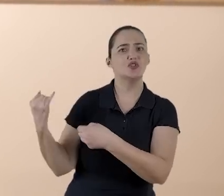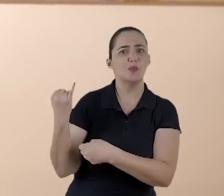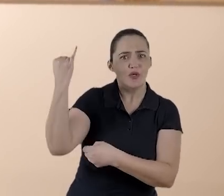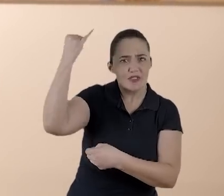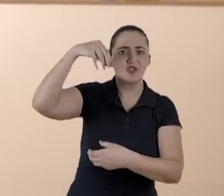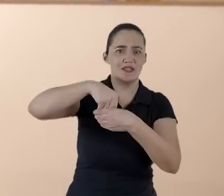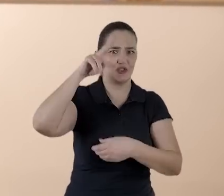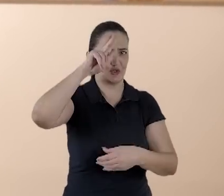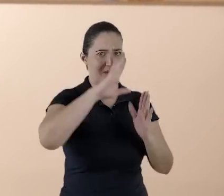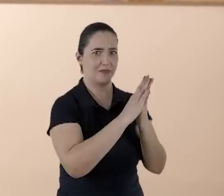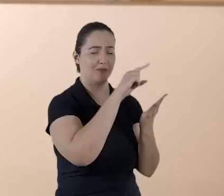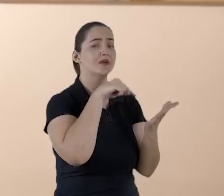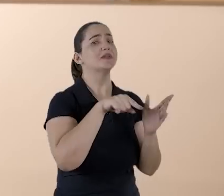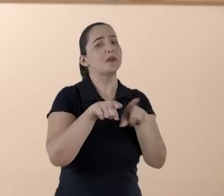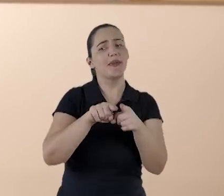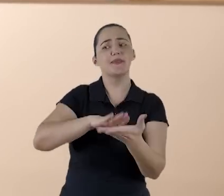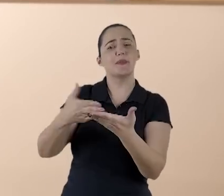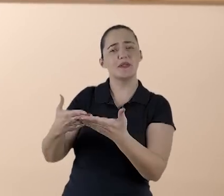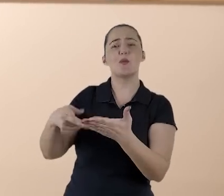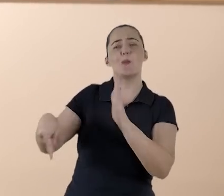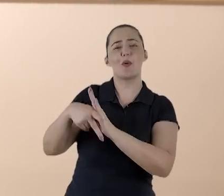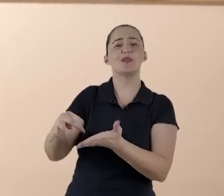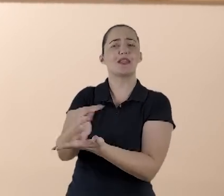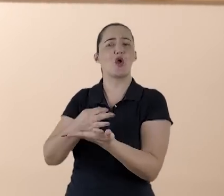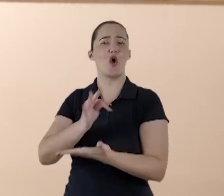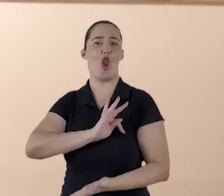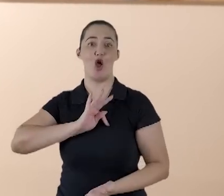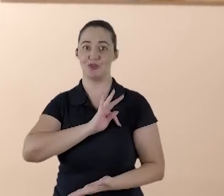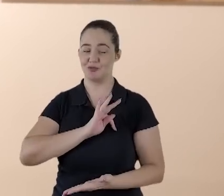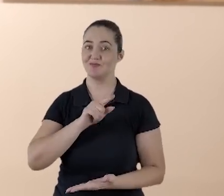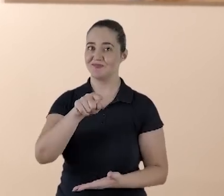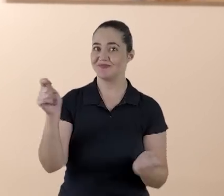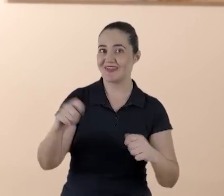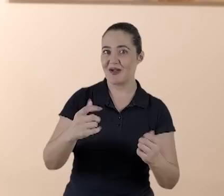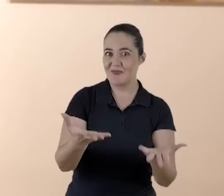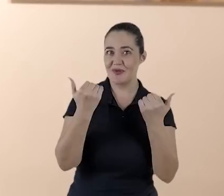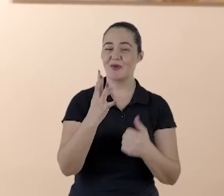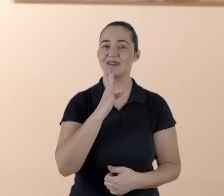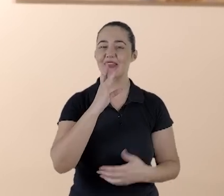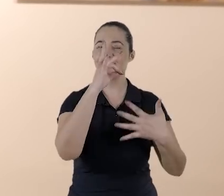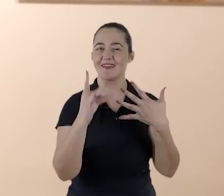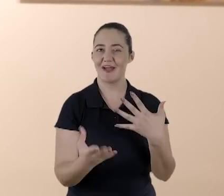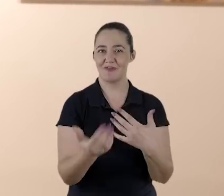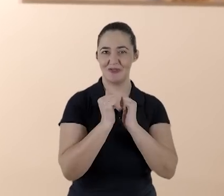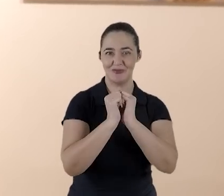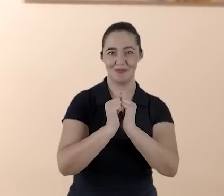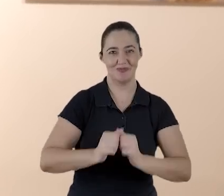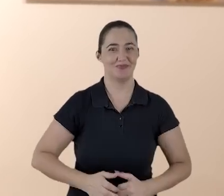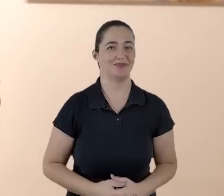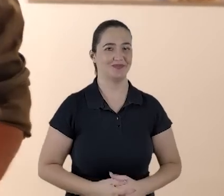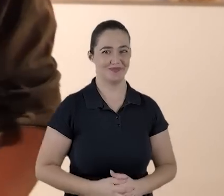interpretação teológica. Muitas batalhas tiveram lugar aqui e você vai conhecer todos os detalhes hoje, portanto não sai daí porque Evidências está